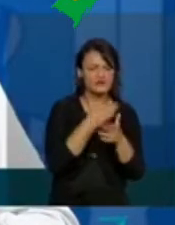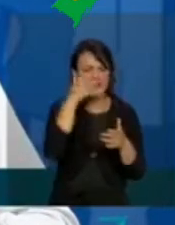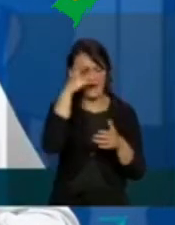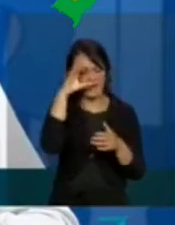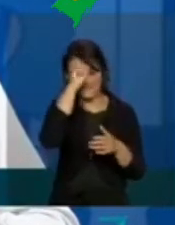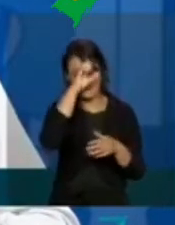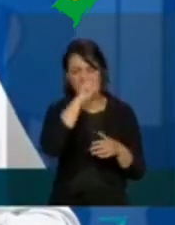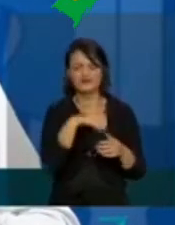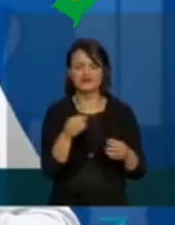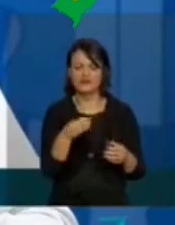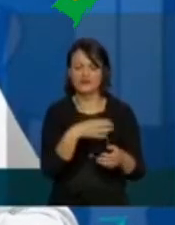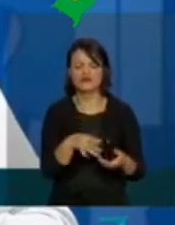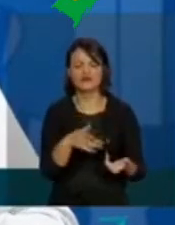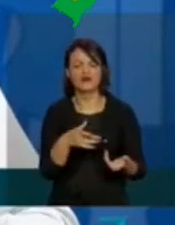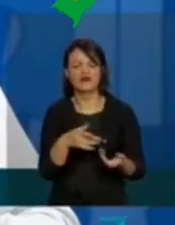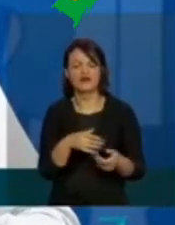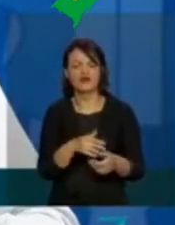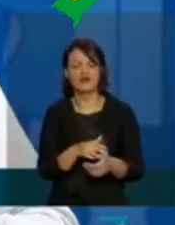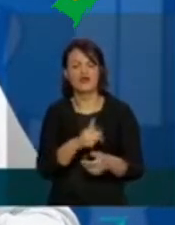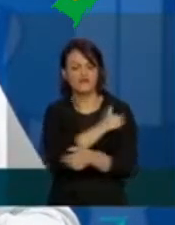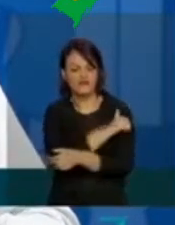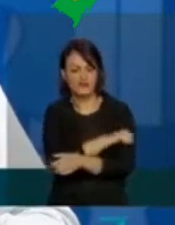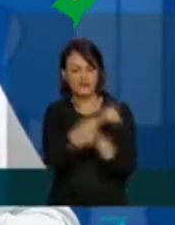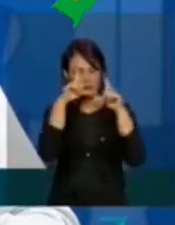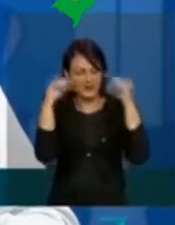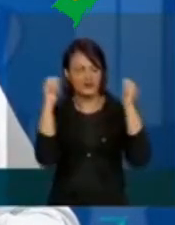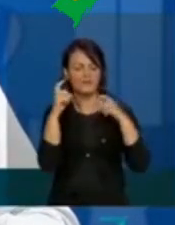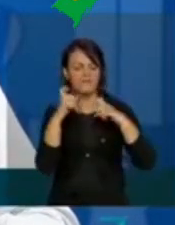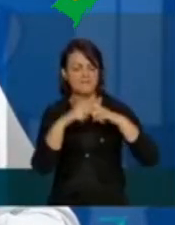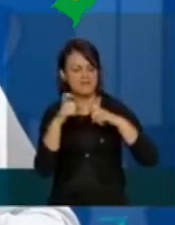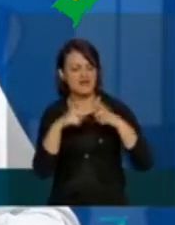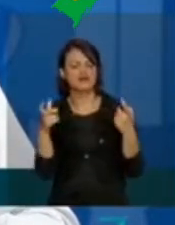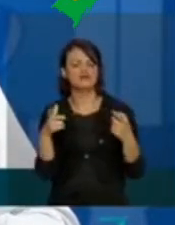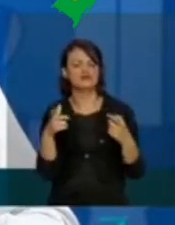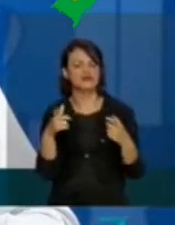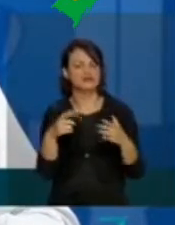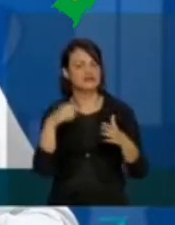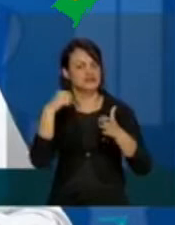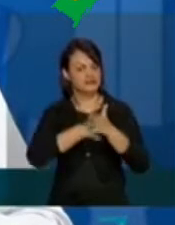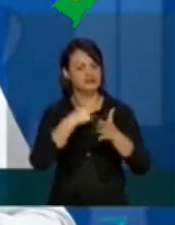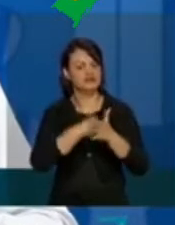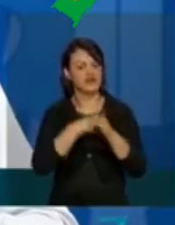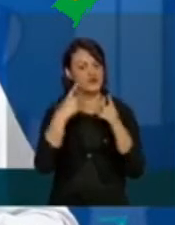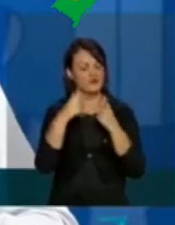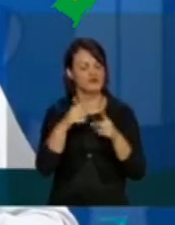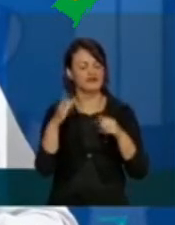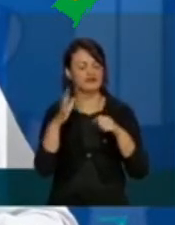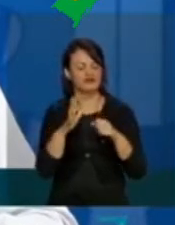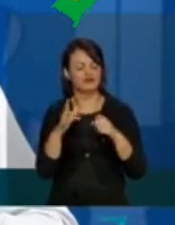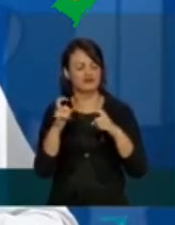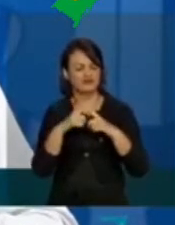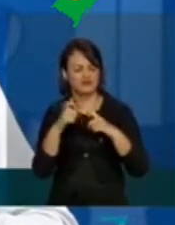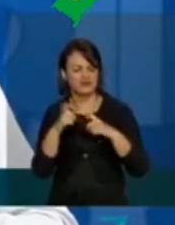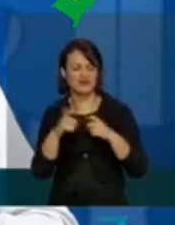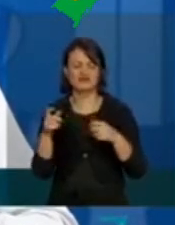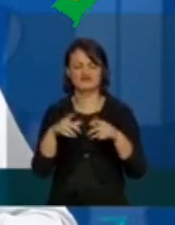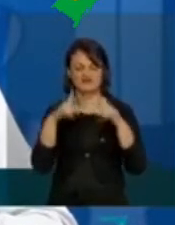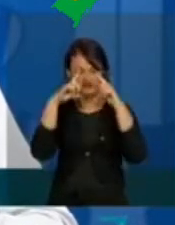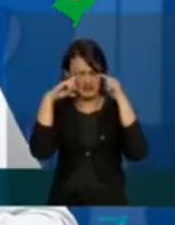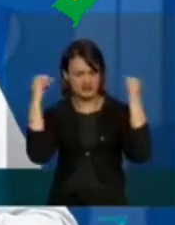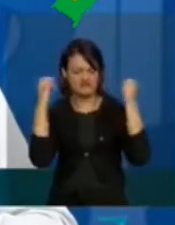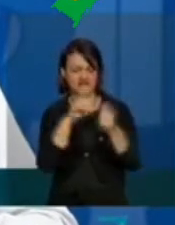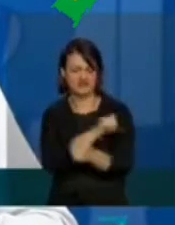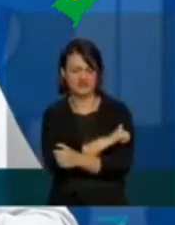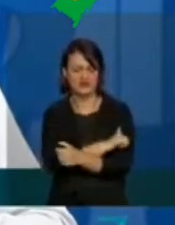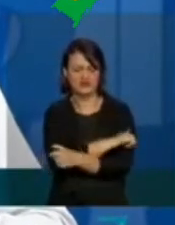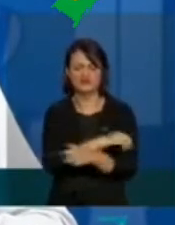rapidamente. Enfermeiros, médicos. Essa briga é com a saúde, essa briga é com a medicina, essa briga é com a enfermagem, essa briga